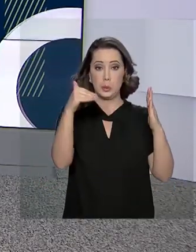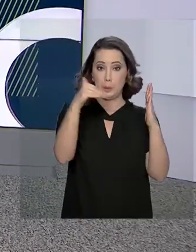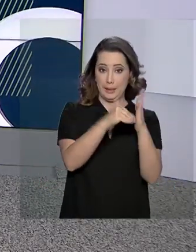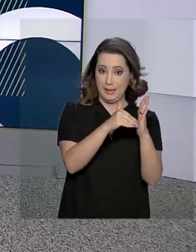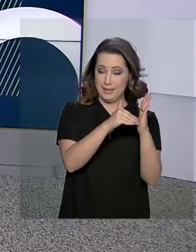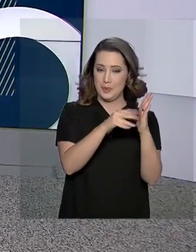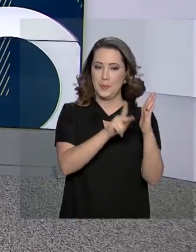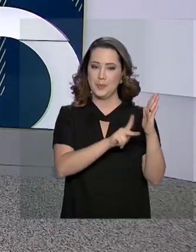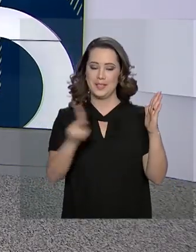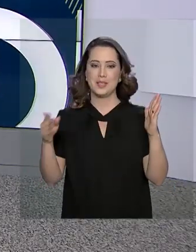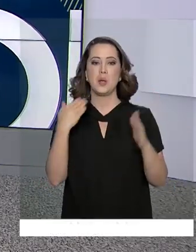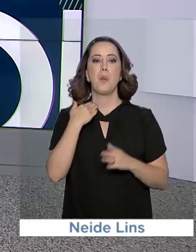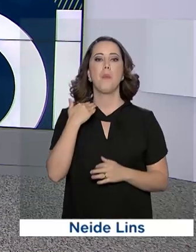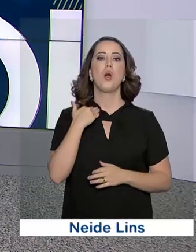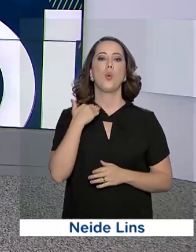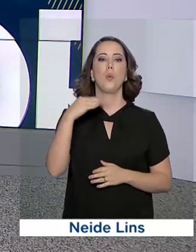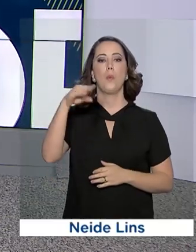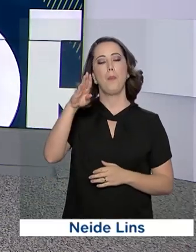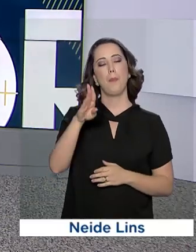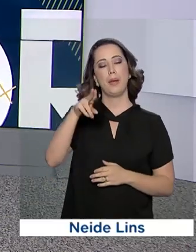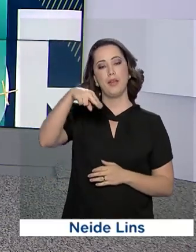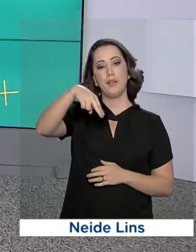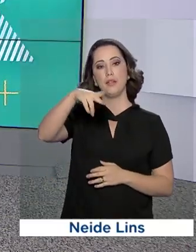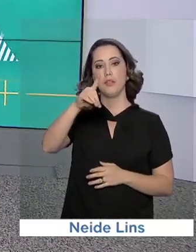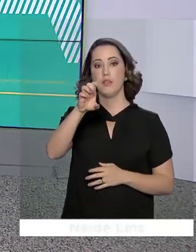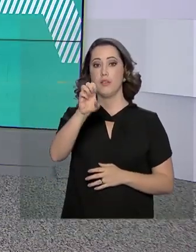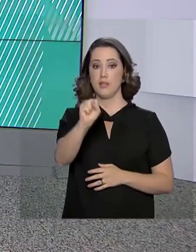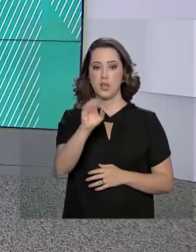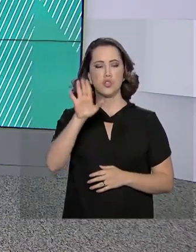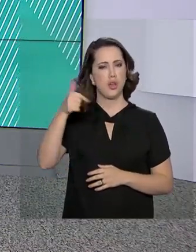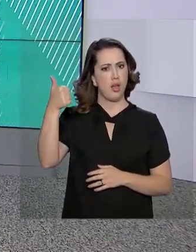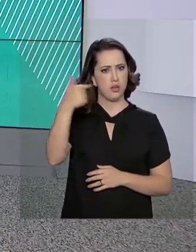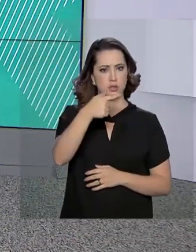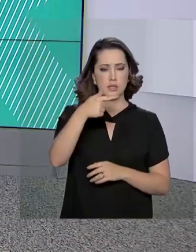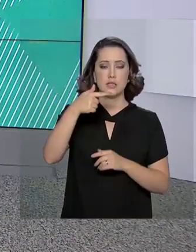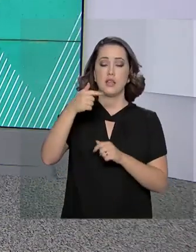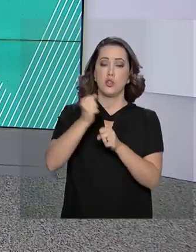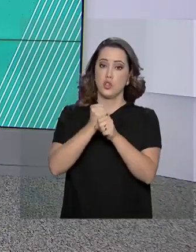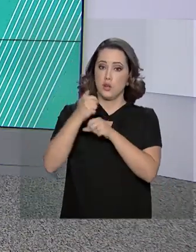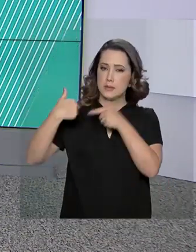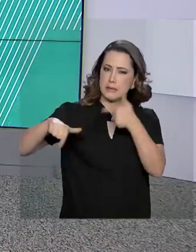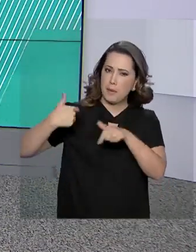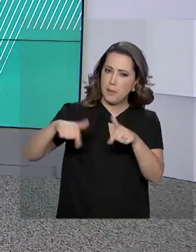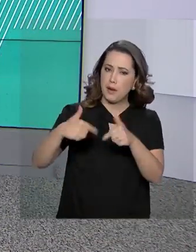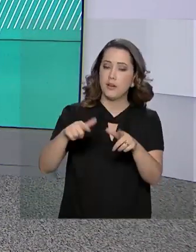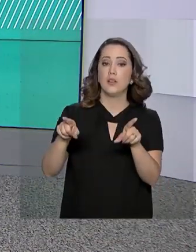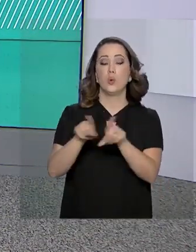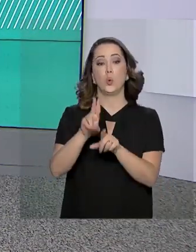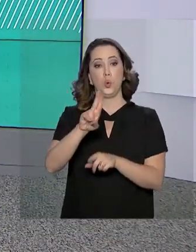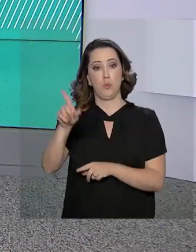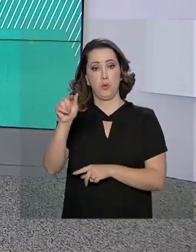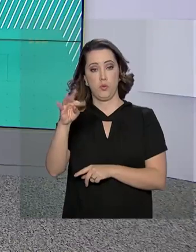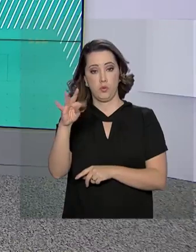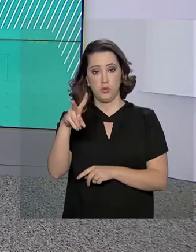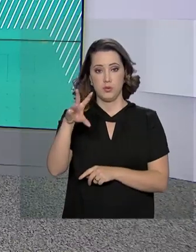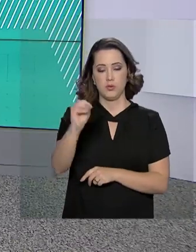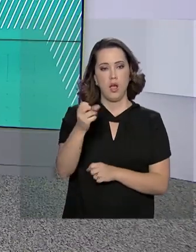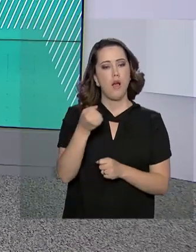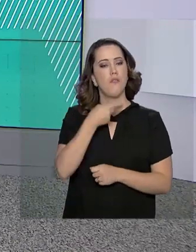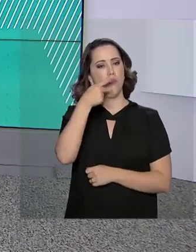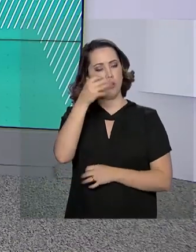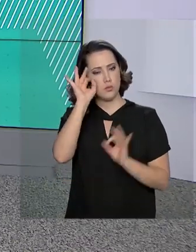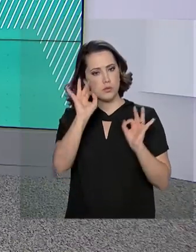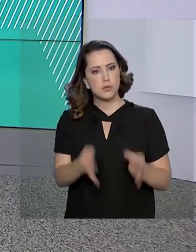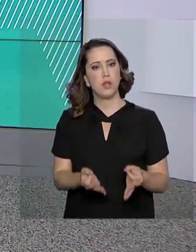Planalto o presidente do BNDES. Com 17 anos de experiência no mercado financeiro, Gustavo Montesano foi claro e